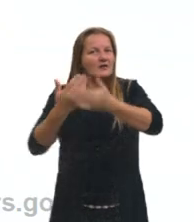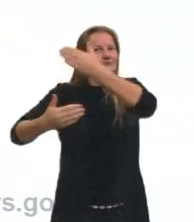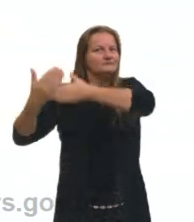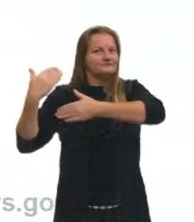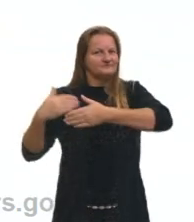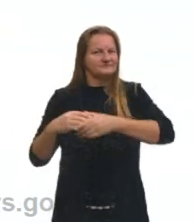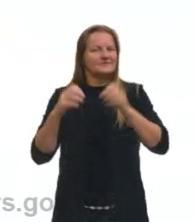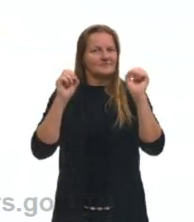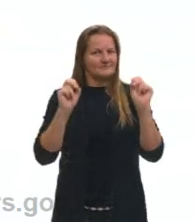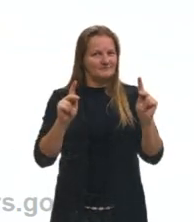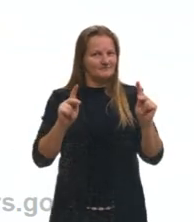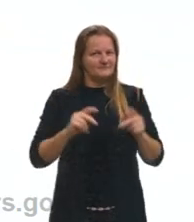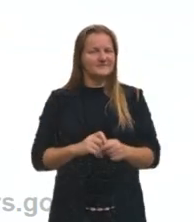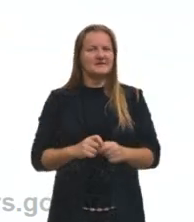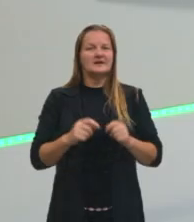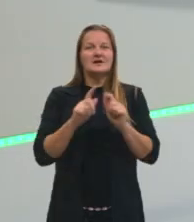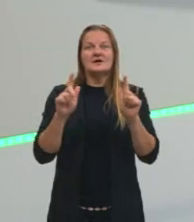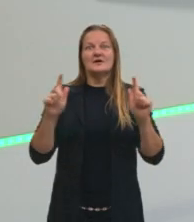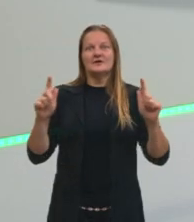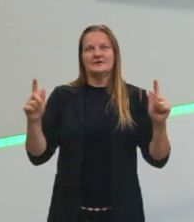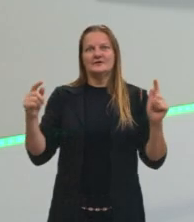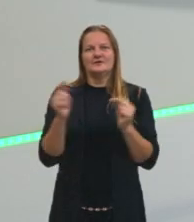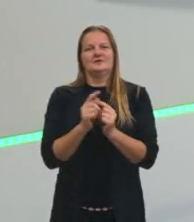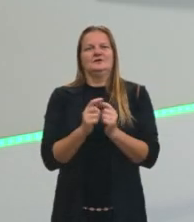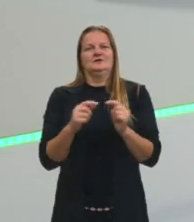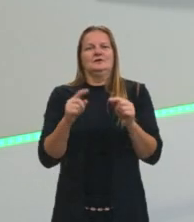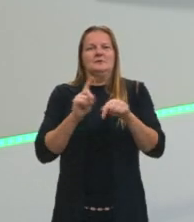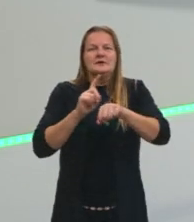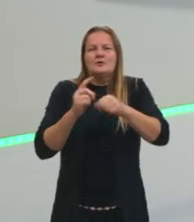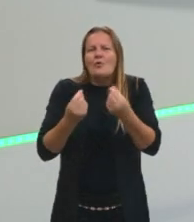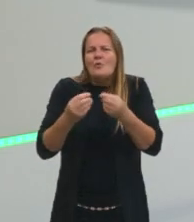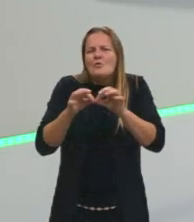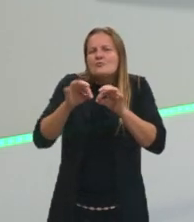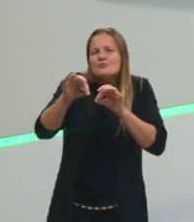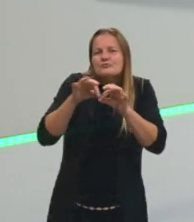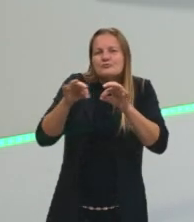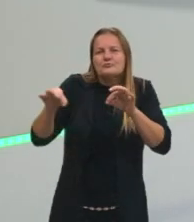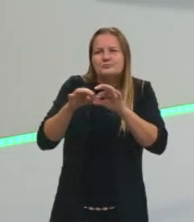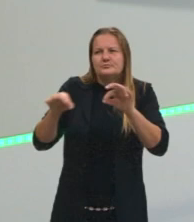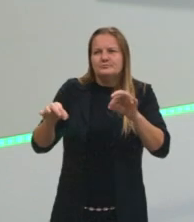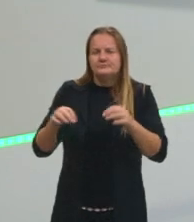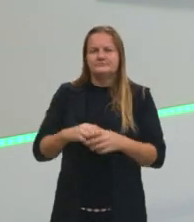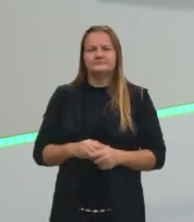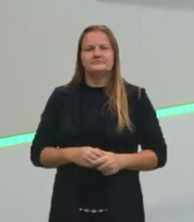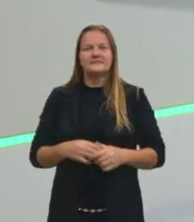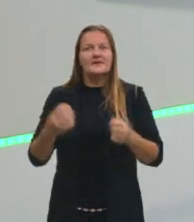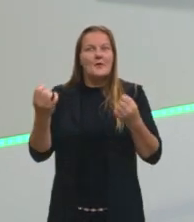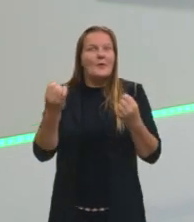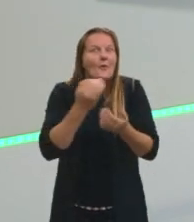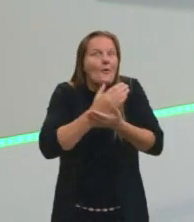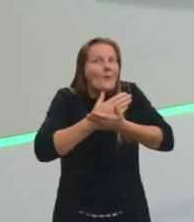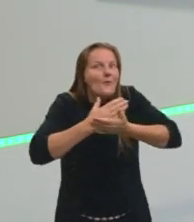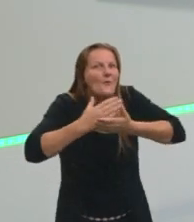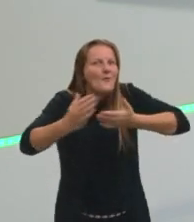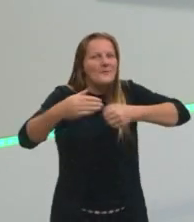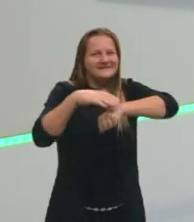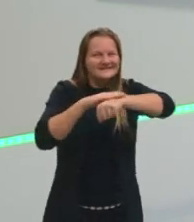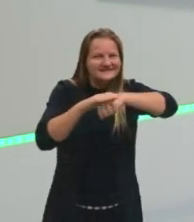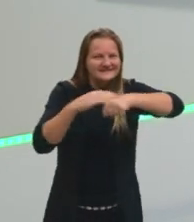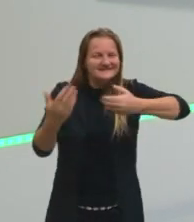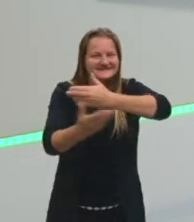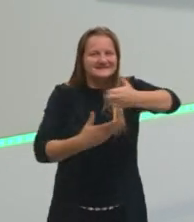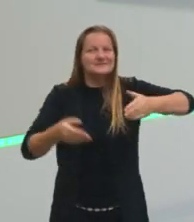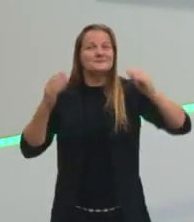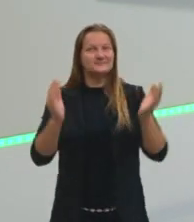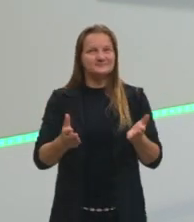aula certo com grandezas e unidades de medida de e para iniciar a nossa conversa Hoje a